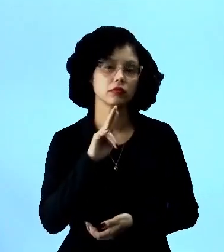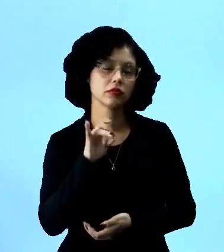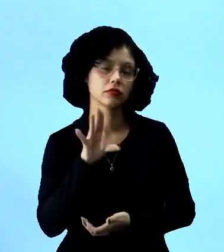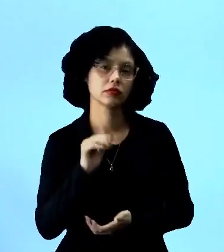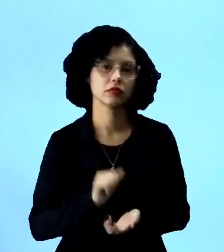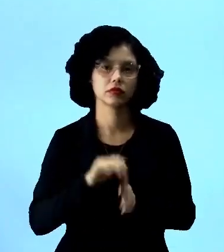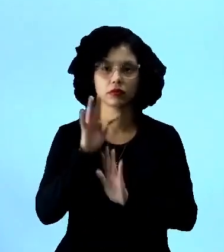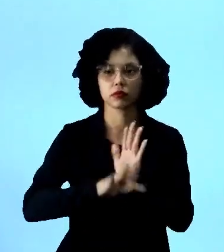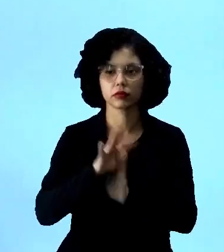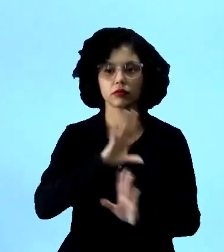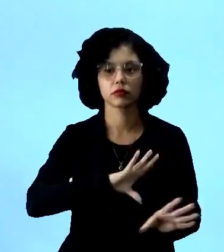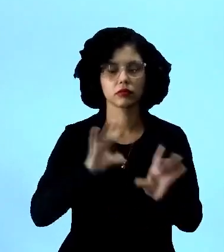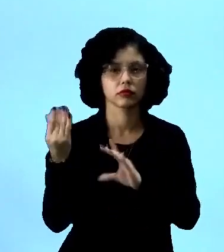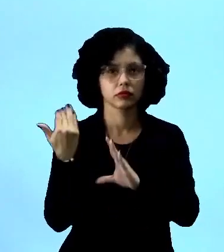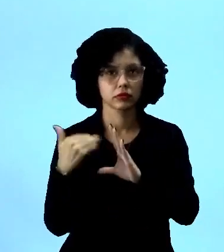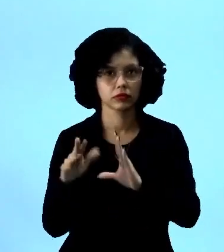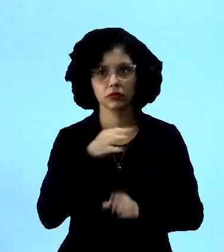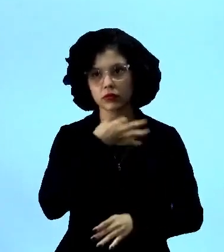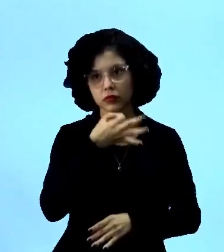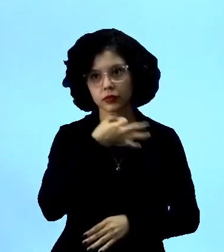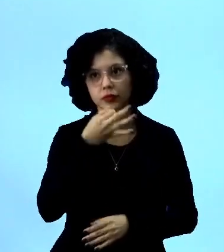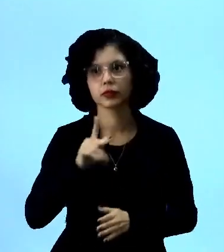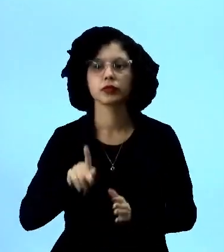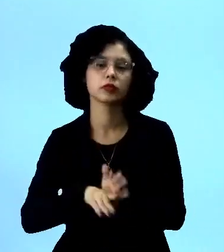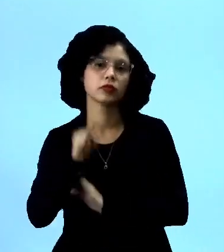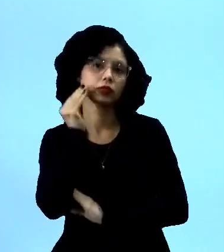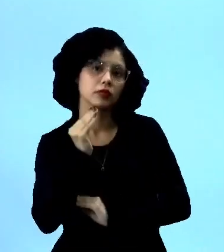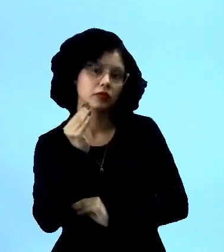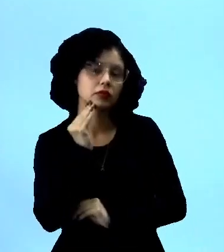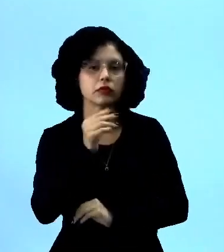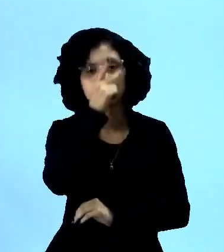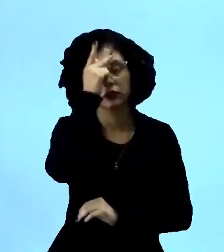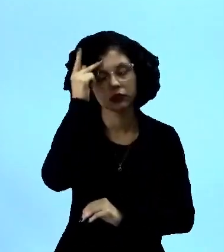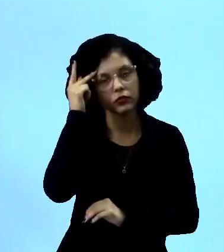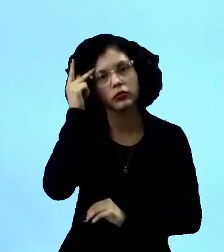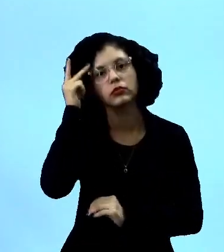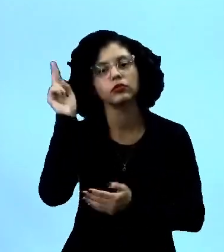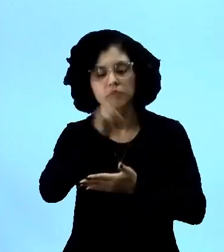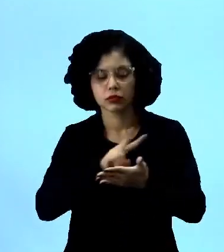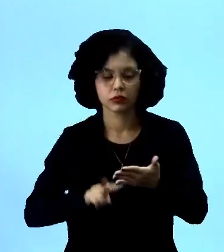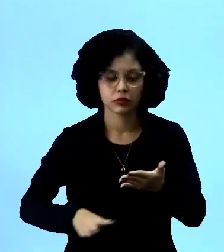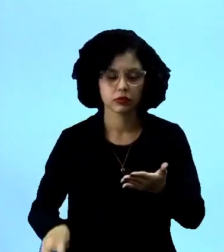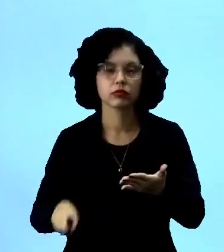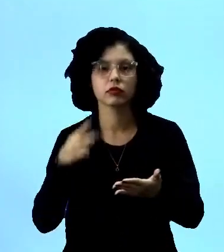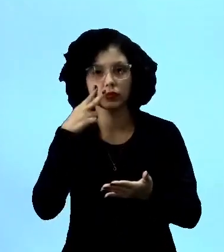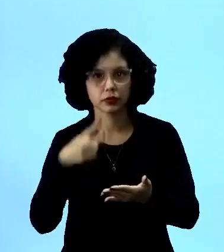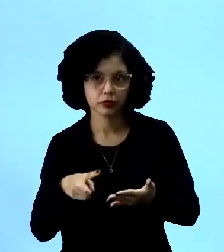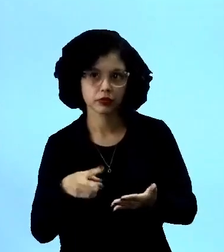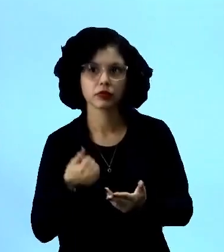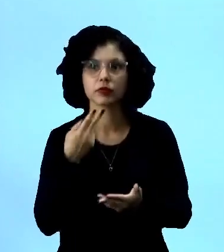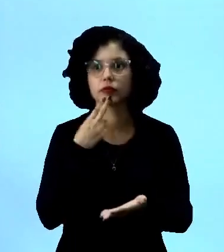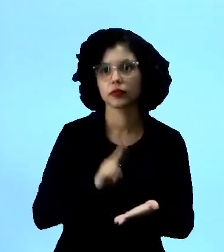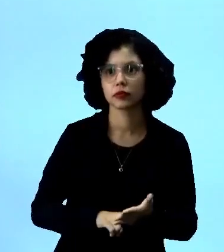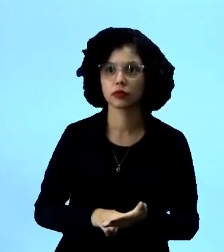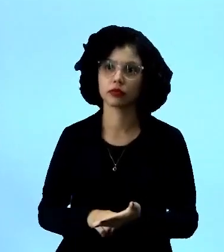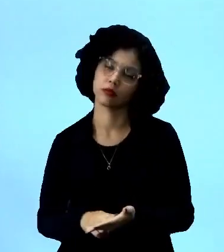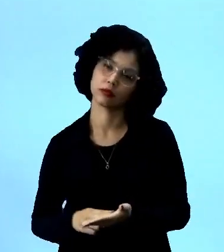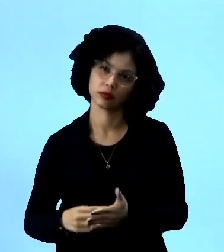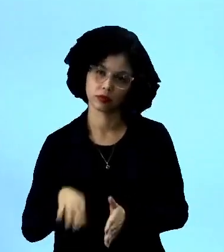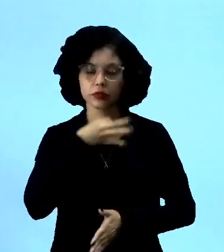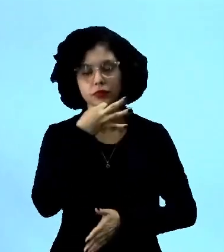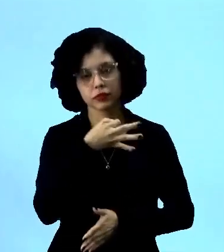argumentativo é um texto que ele transmite uma opinião e tenta convencer o leitor, o receptor, no caso da carta, com